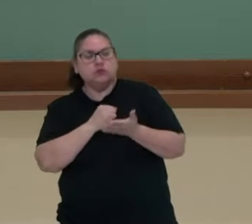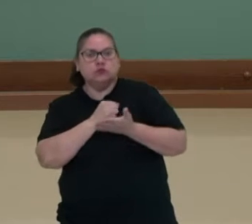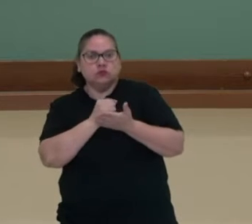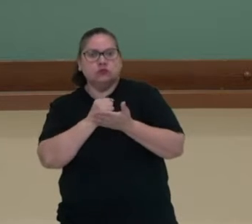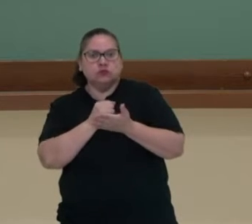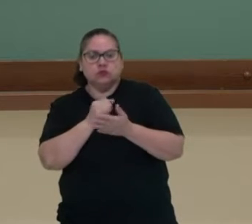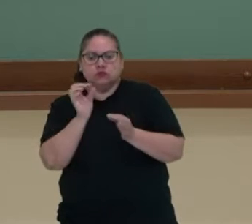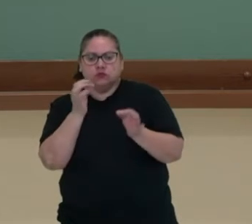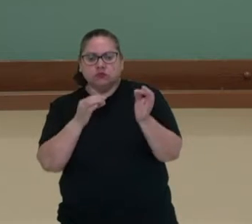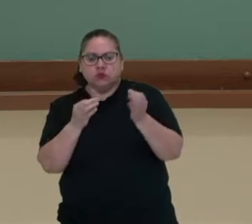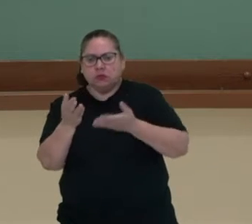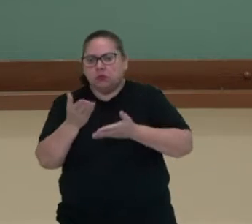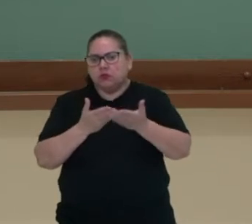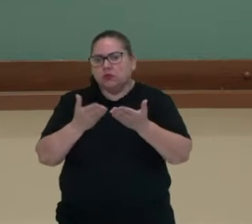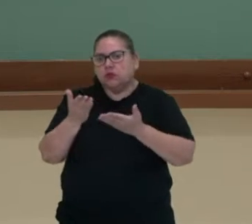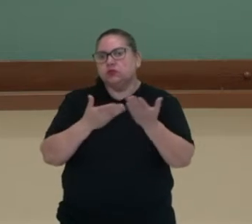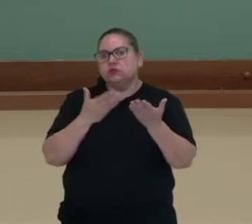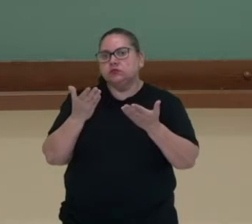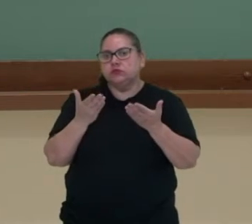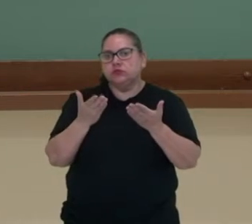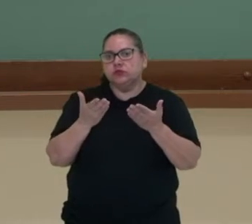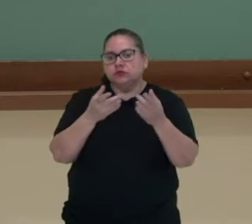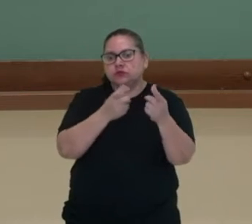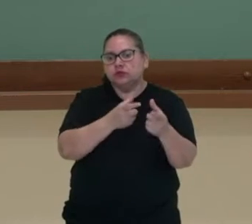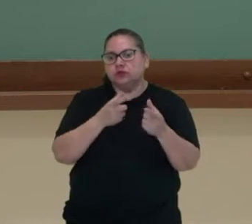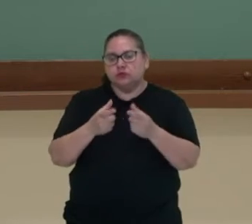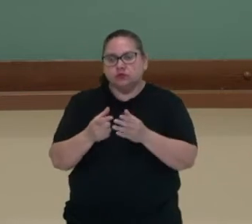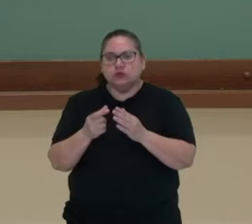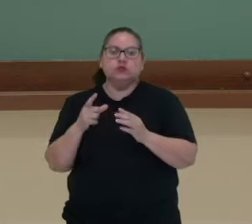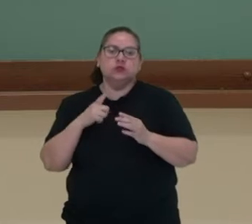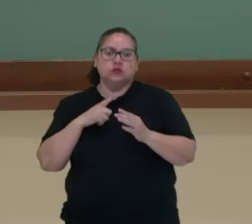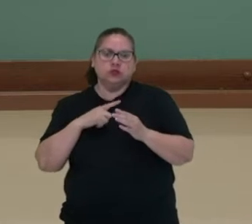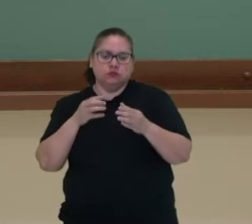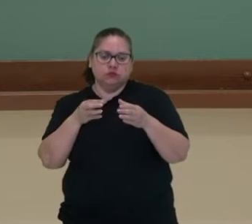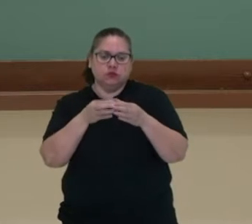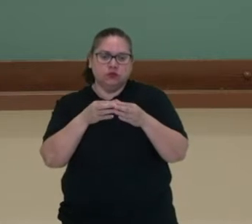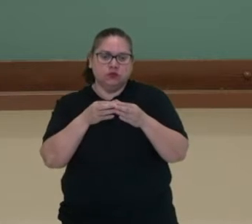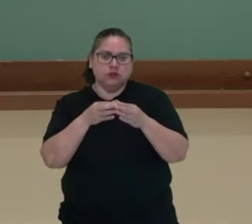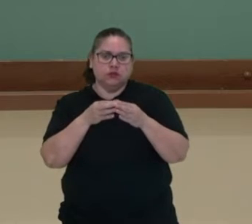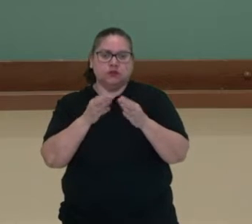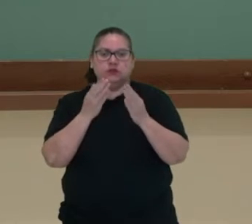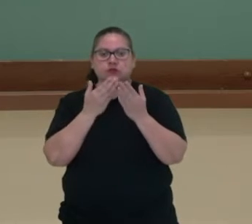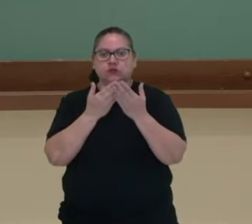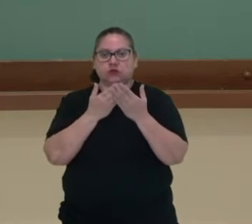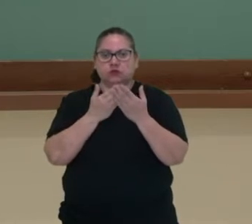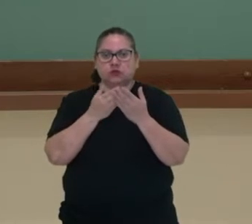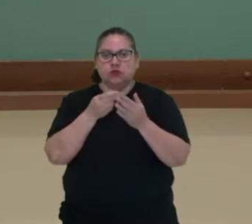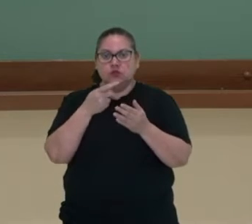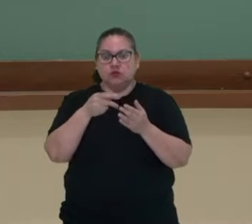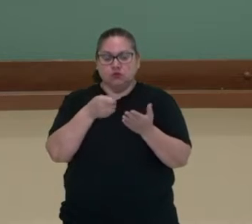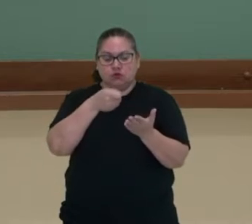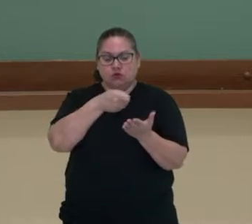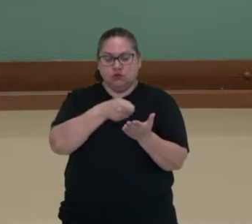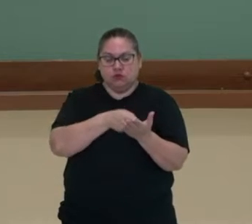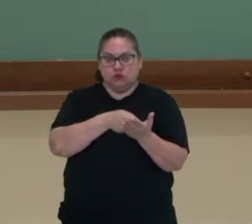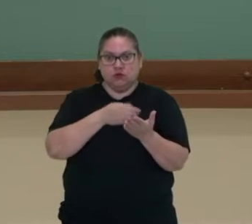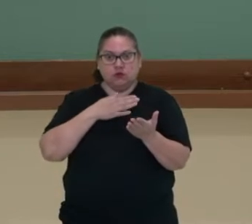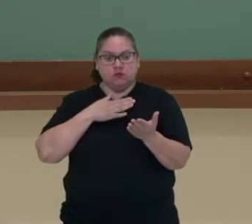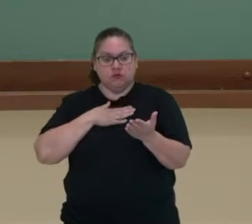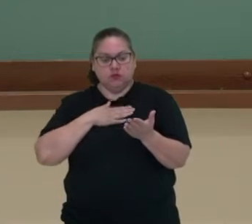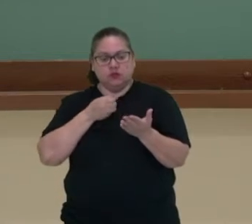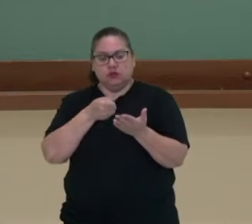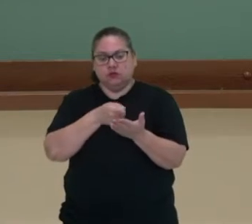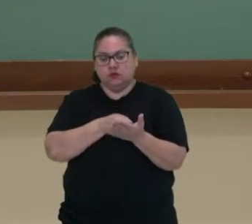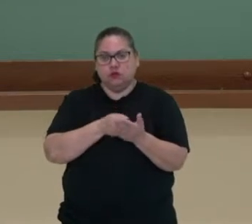ser debatidas pelos setores que compõem a comunidade escolar. É a sua obrigação, é a minha obrigação